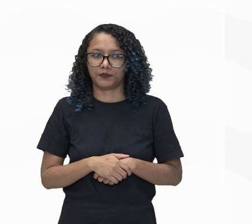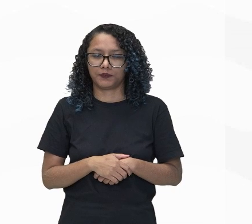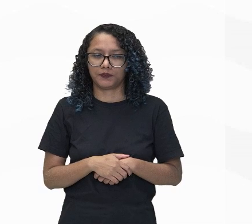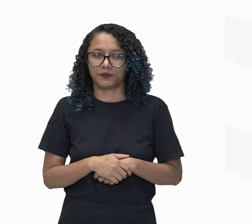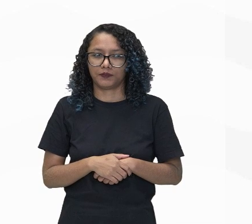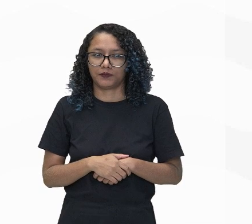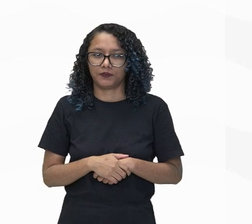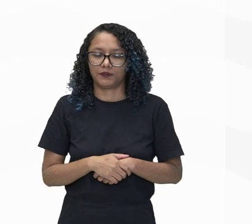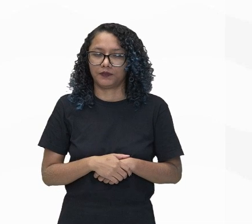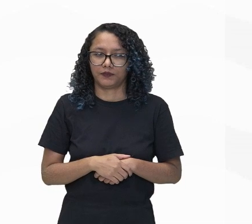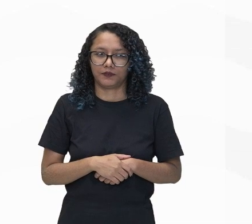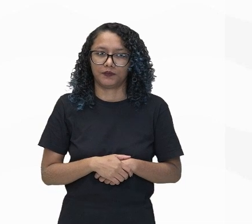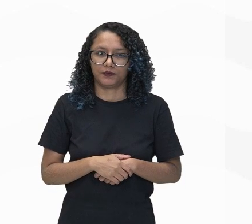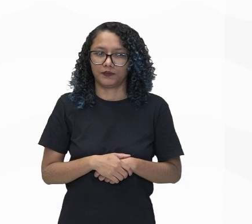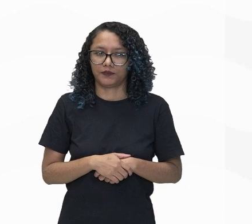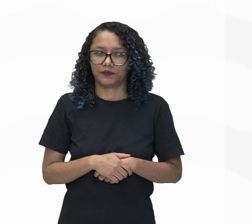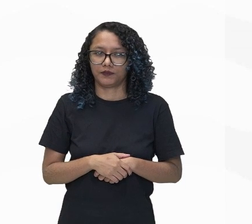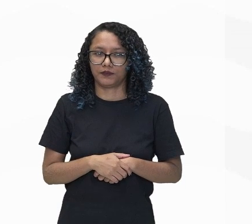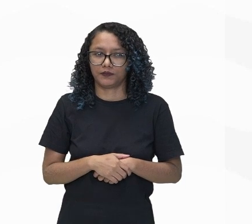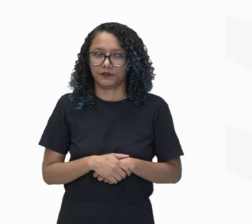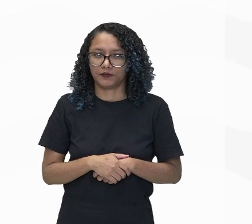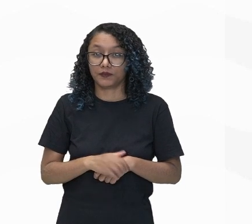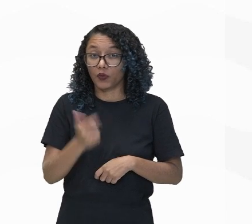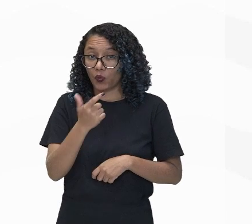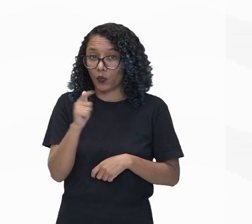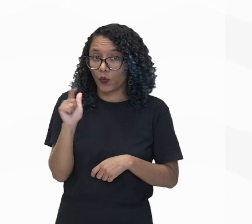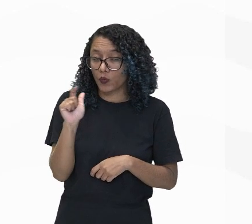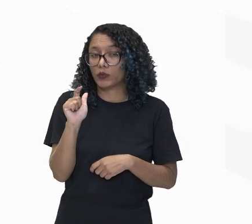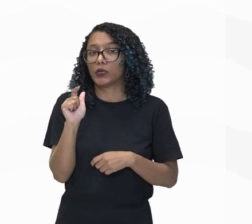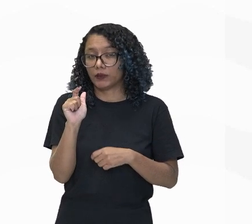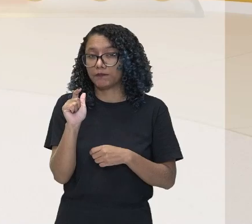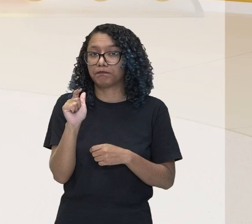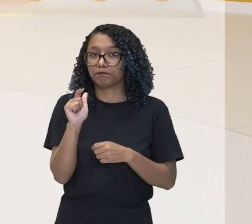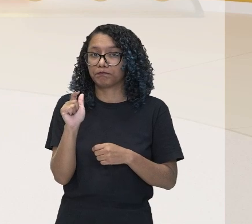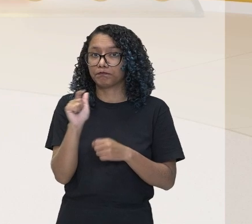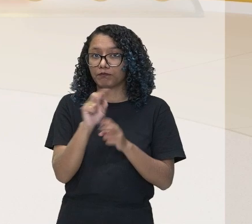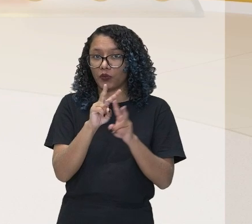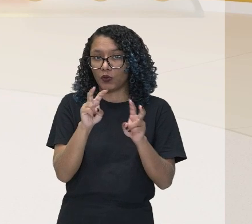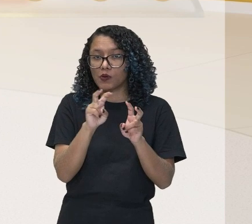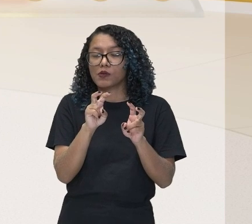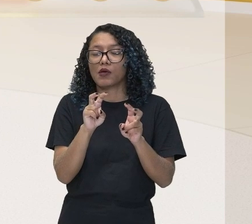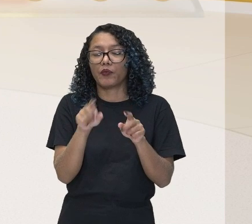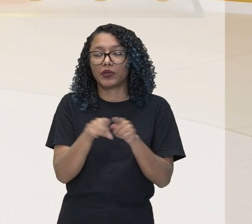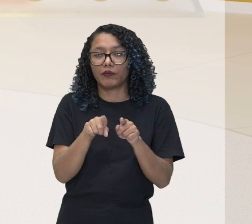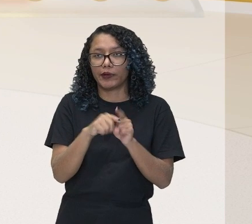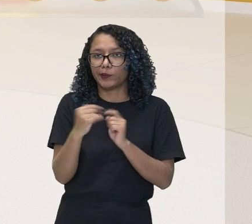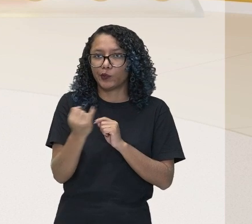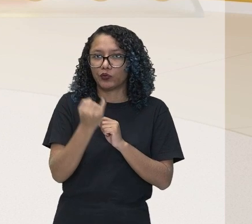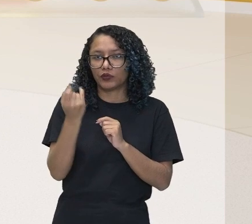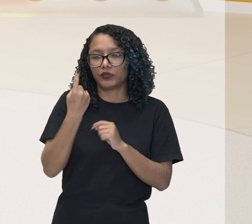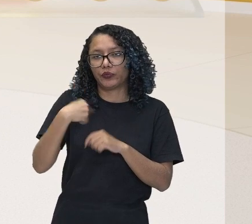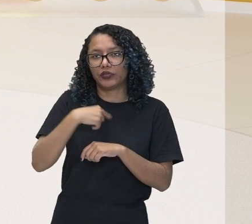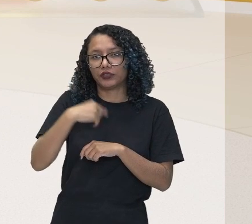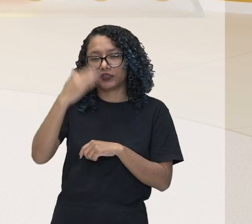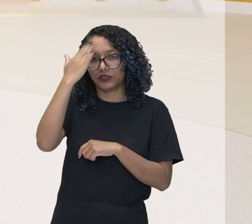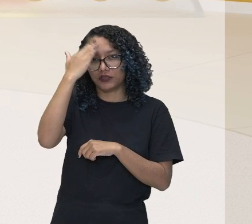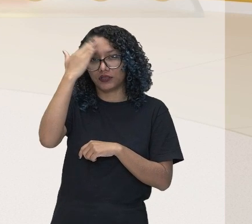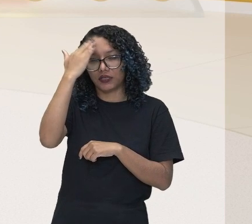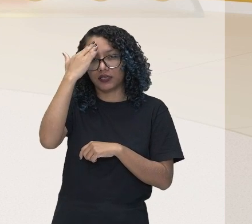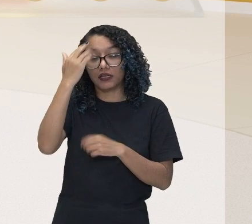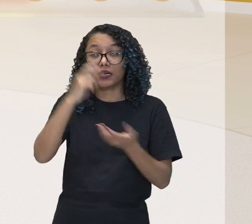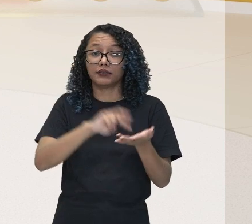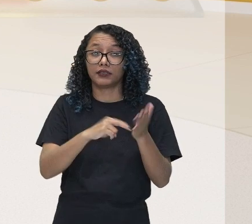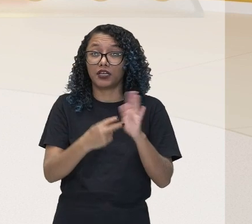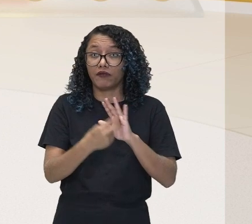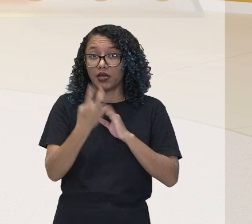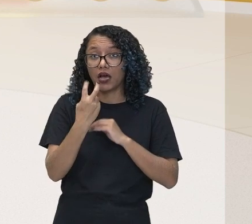ponto aí que a gente tem que levar em consideração para entender o que é a cultura, né? Então